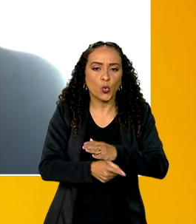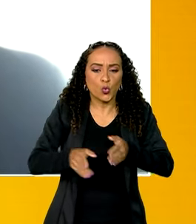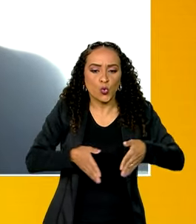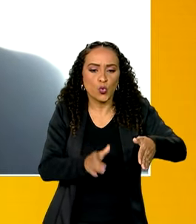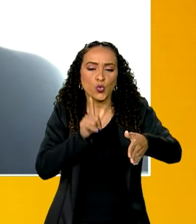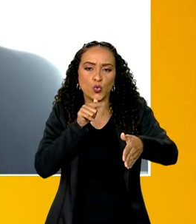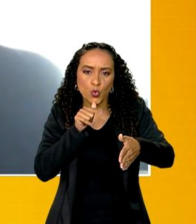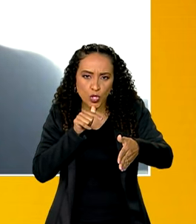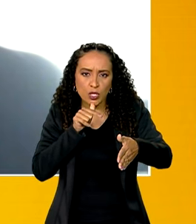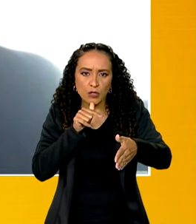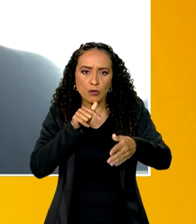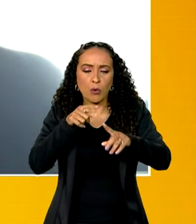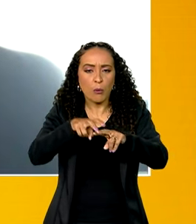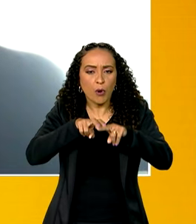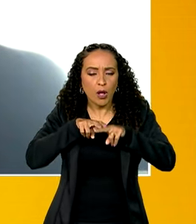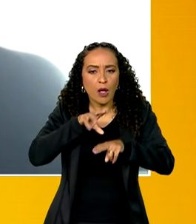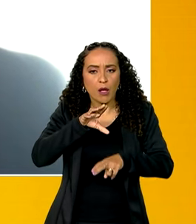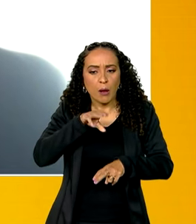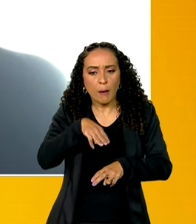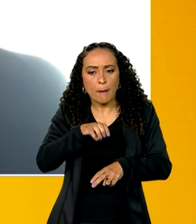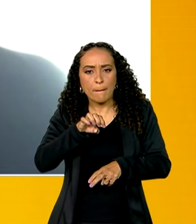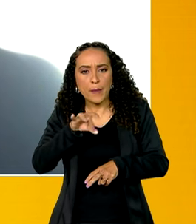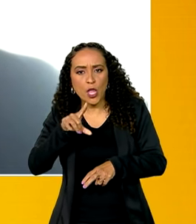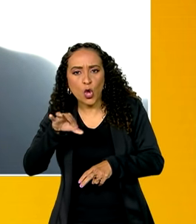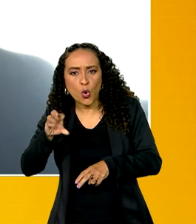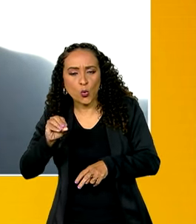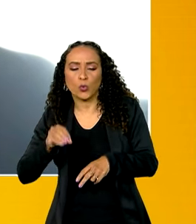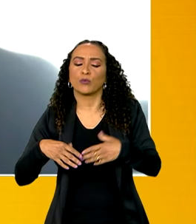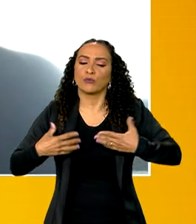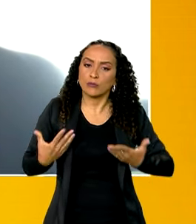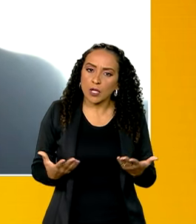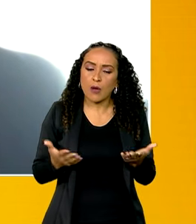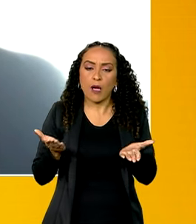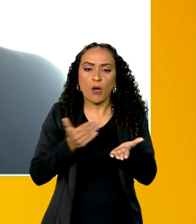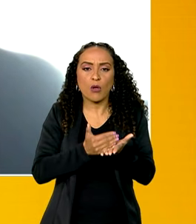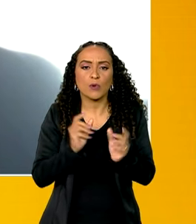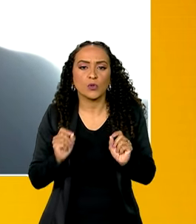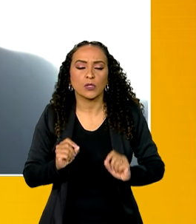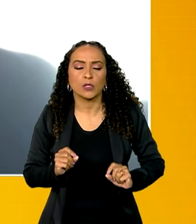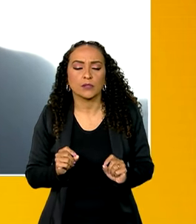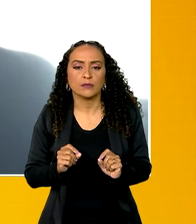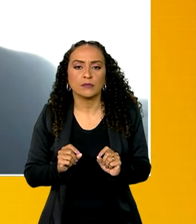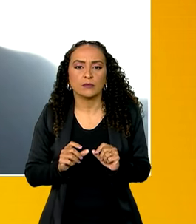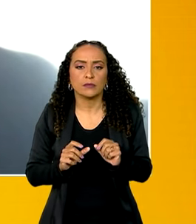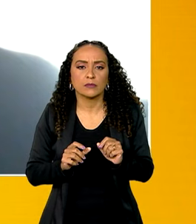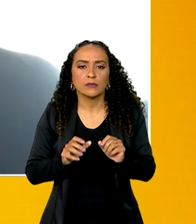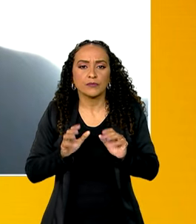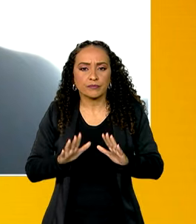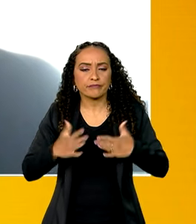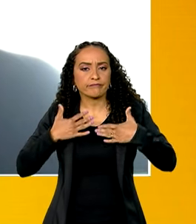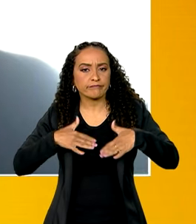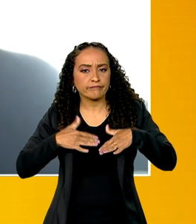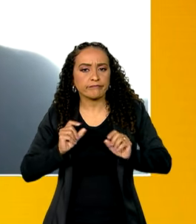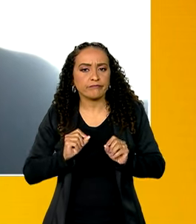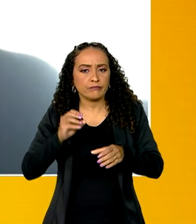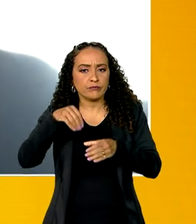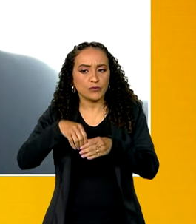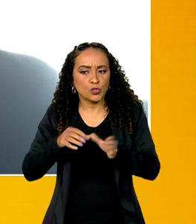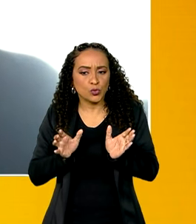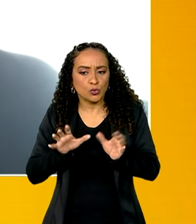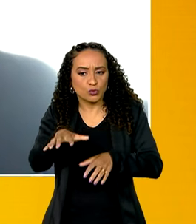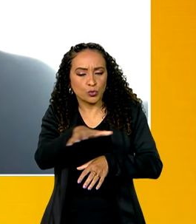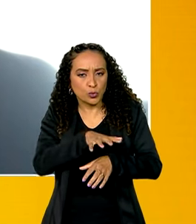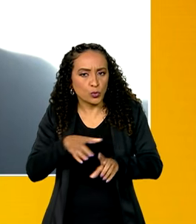Né? E estão também levantando agora, já que começou-se a pacificar internamente numa parte do